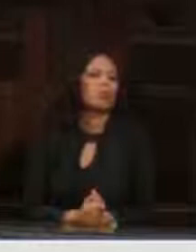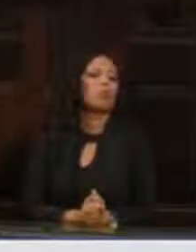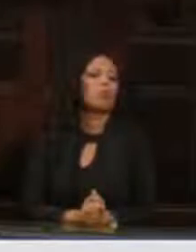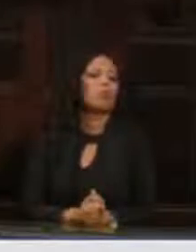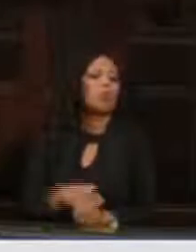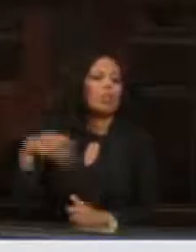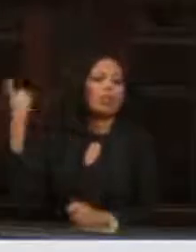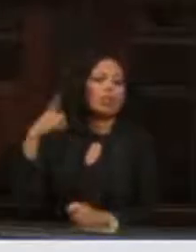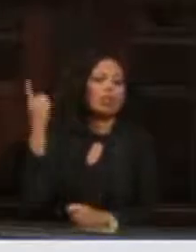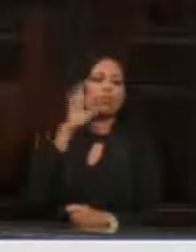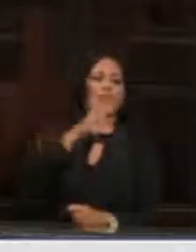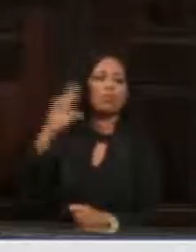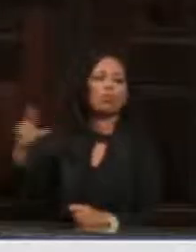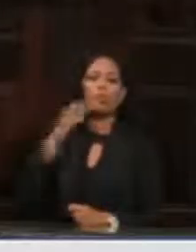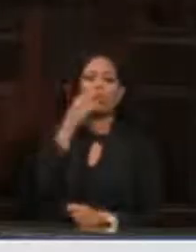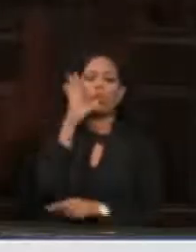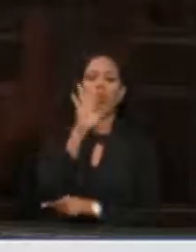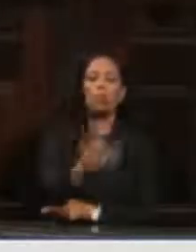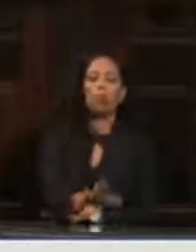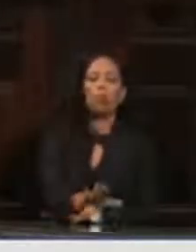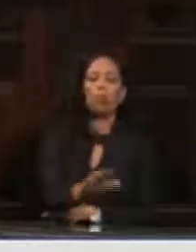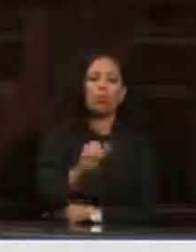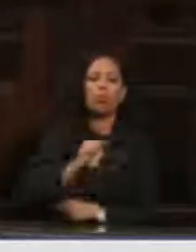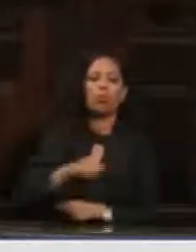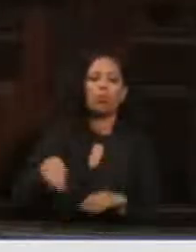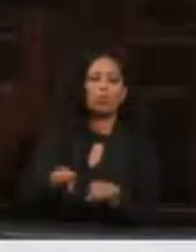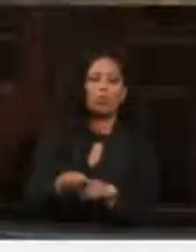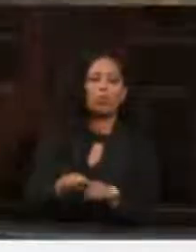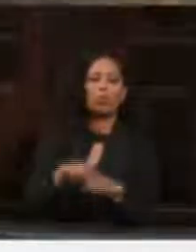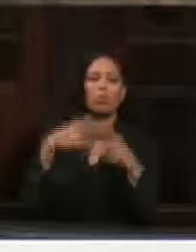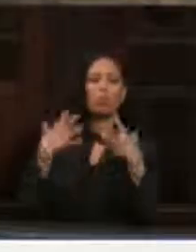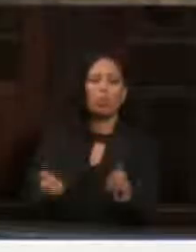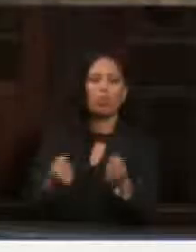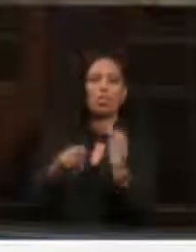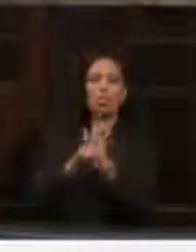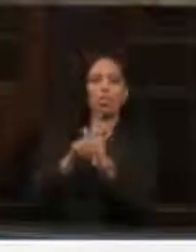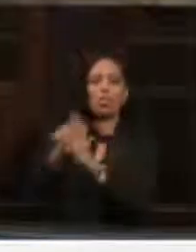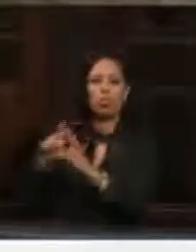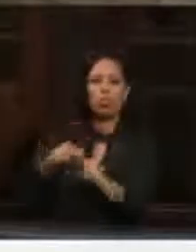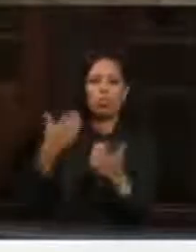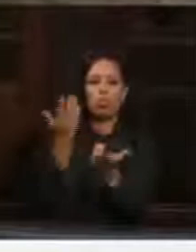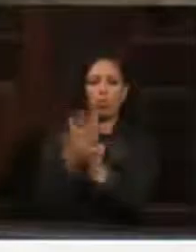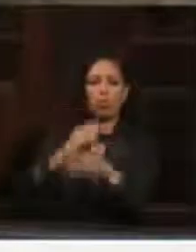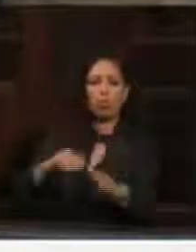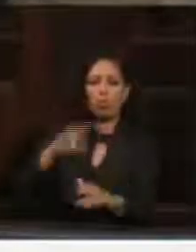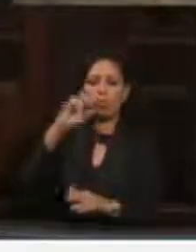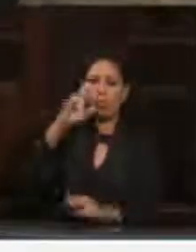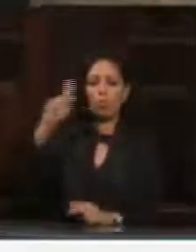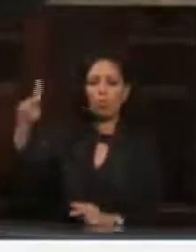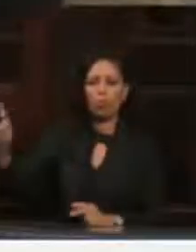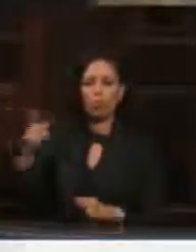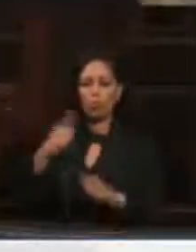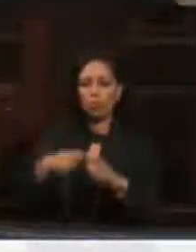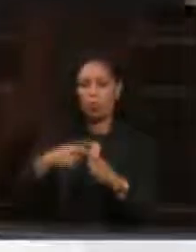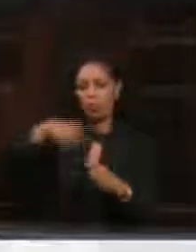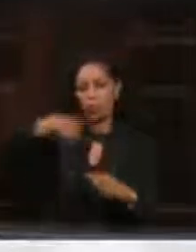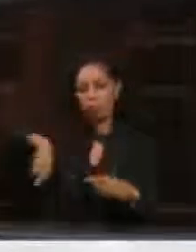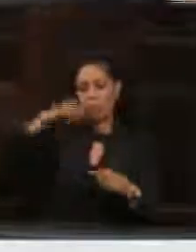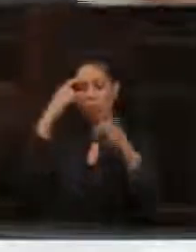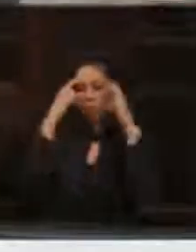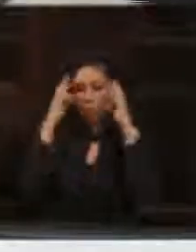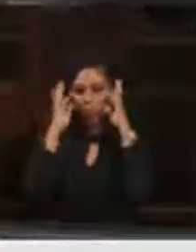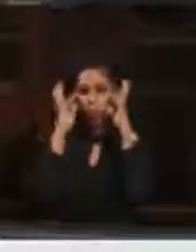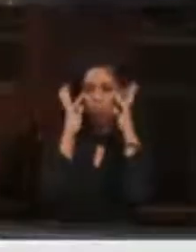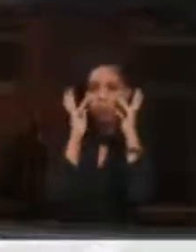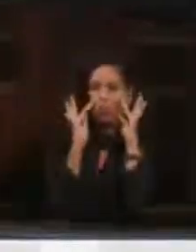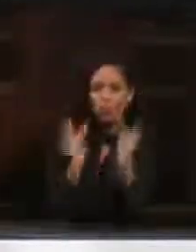Deputado Rosenberg Reis, boa tarde. Também sou a favor do fim das UPPs, E nós temos que prestar atenção, não é só porque